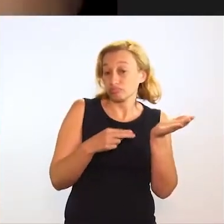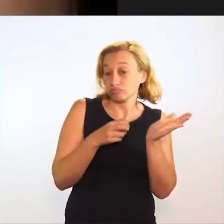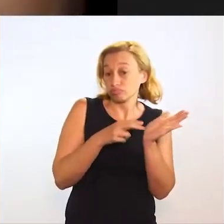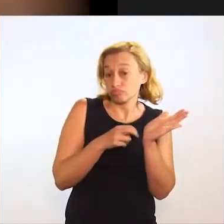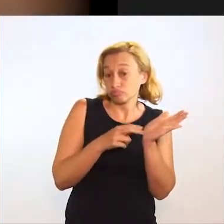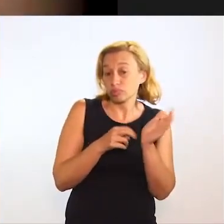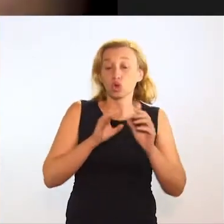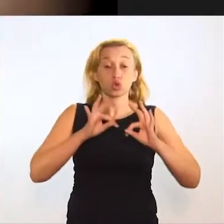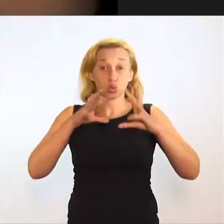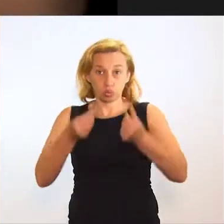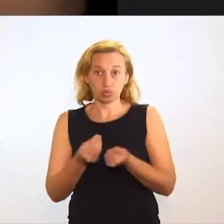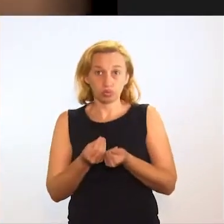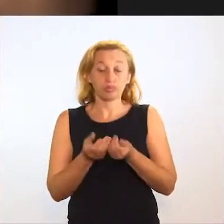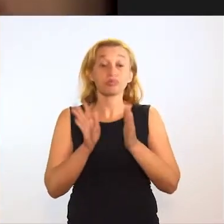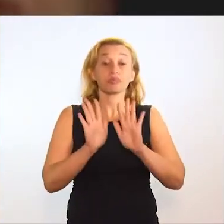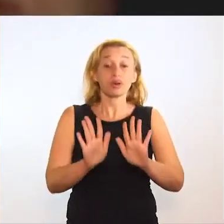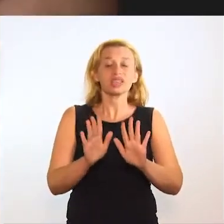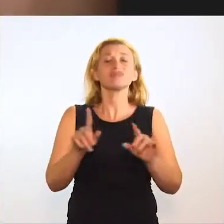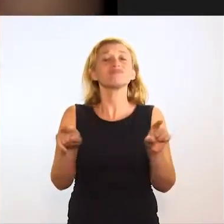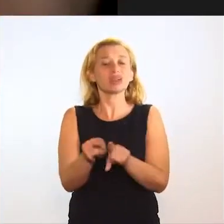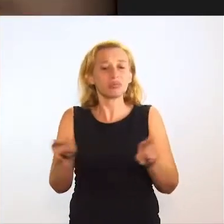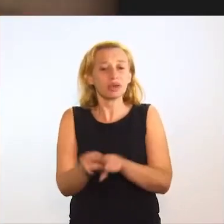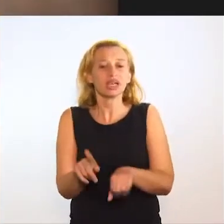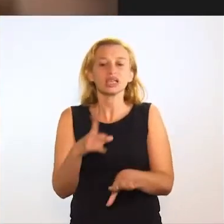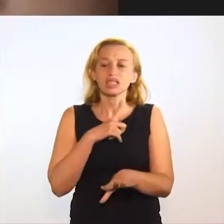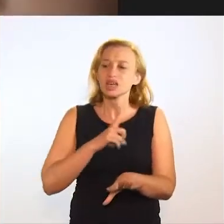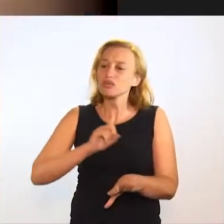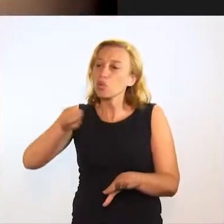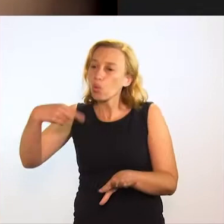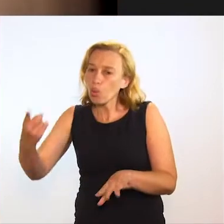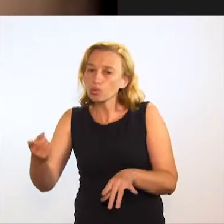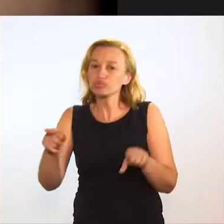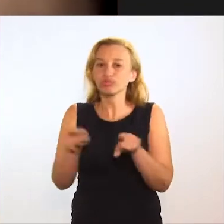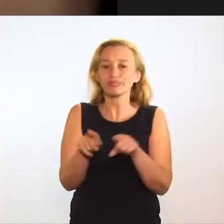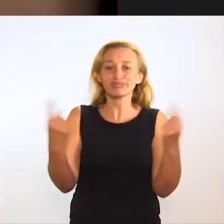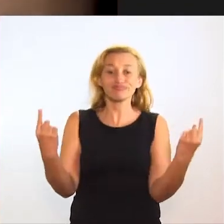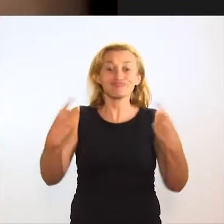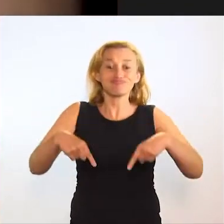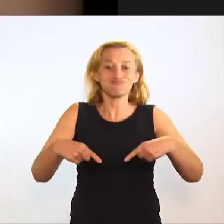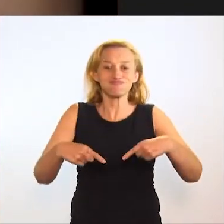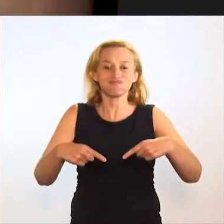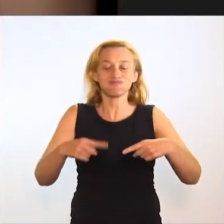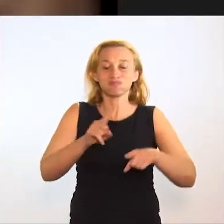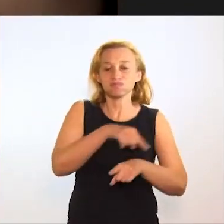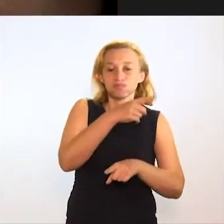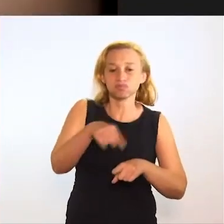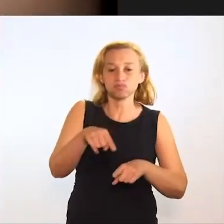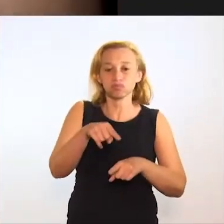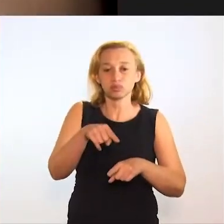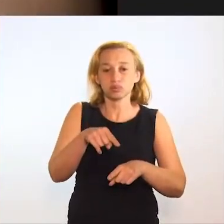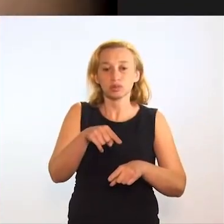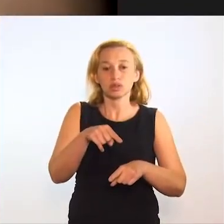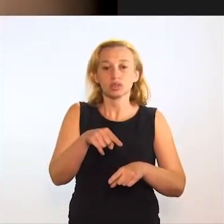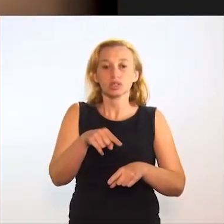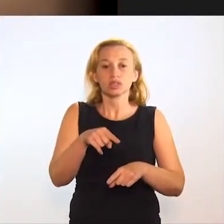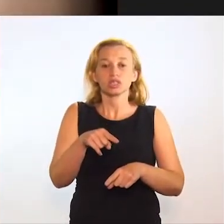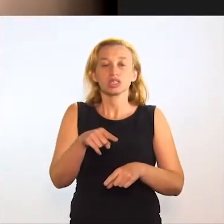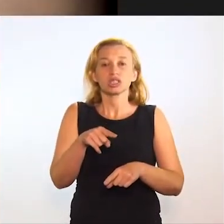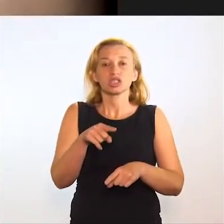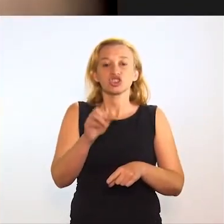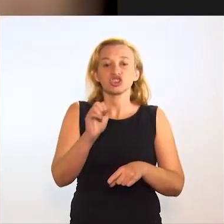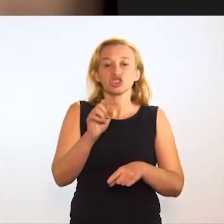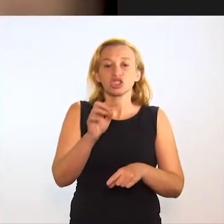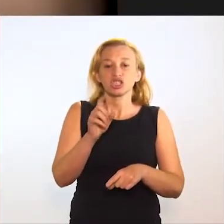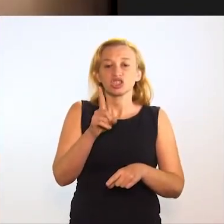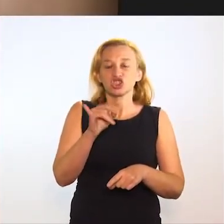aplicativos, enfim, a gente foi adequando. Só que a gente também teve um outro obstáculo, que foi a exclusão digital das